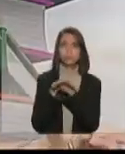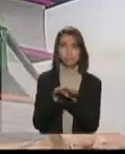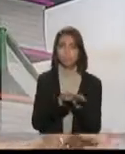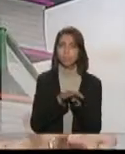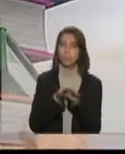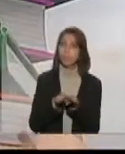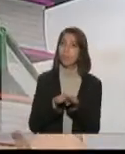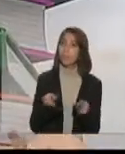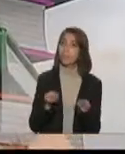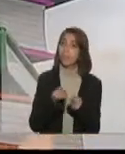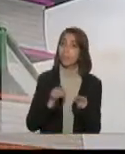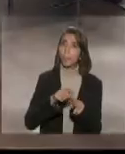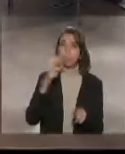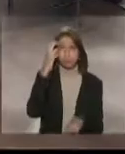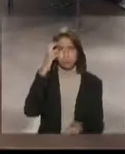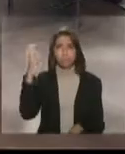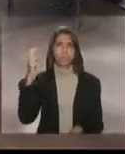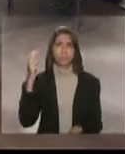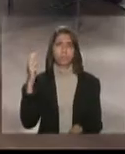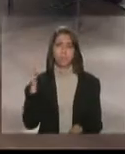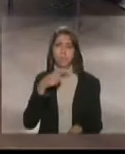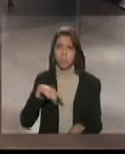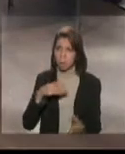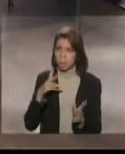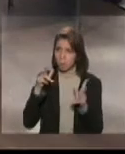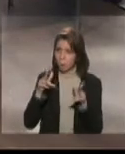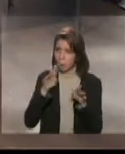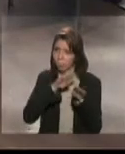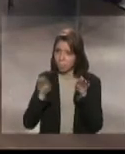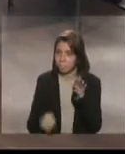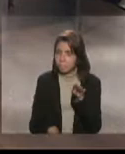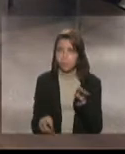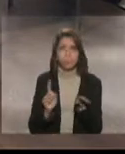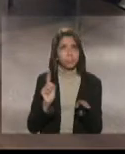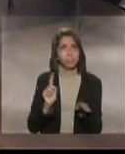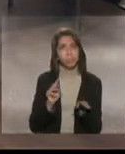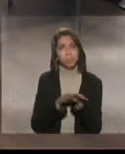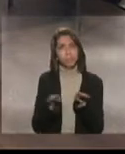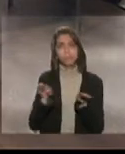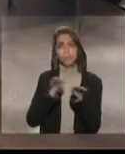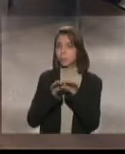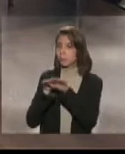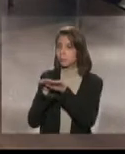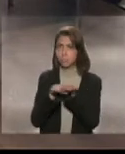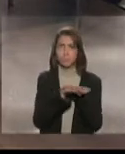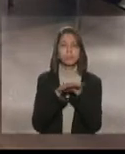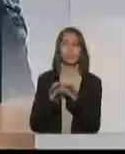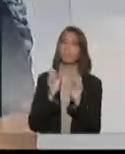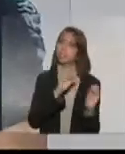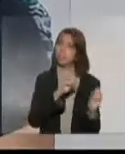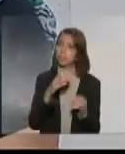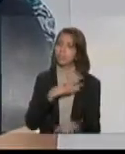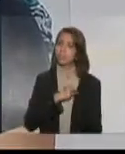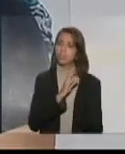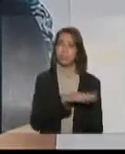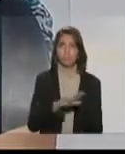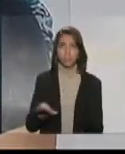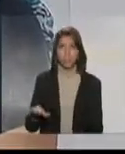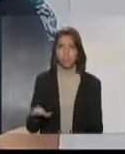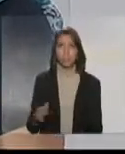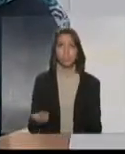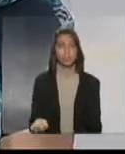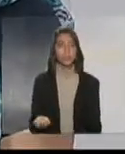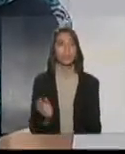igualdade exatamente e na intelectualidade que nós não queremos enganar nós somamos todos né é isso que a gente tem que ensinar para os nossos filhos